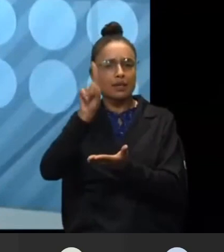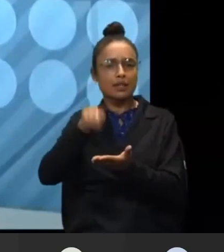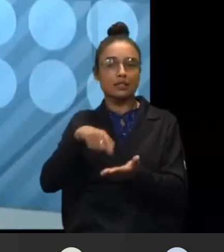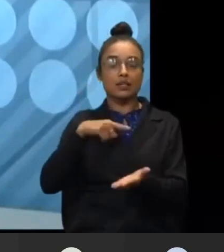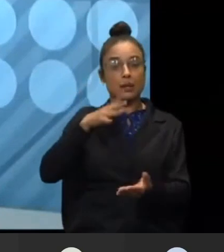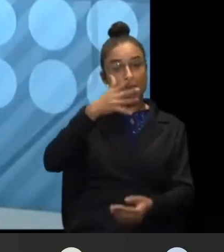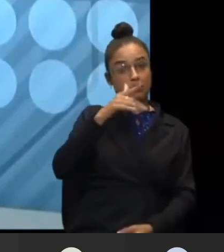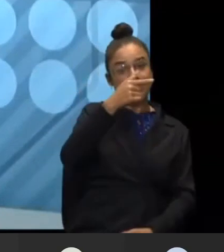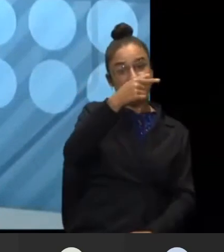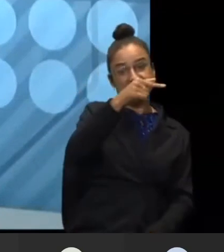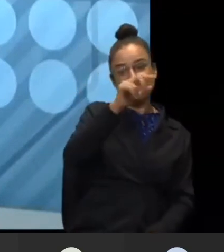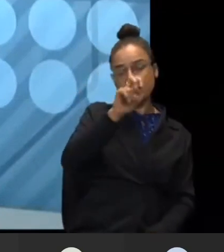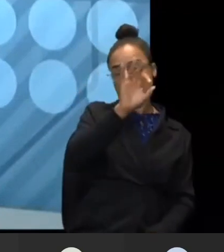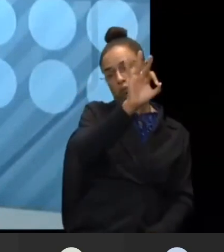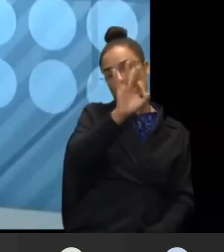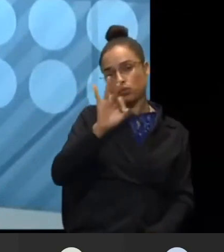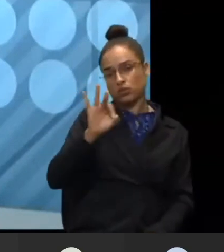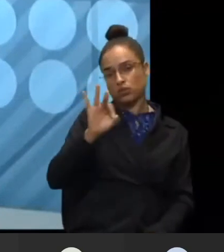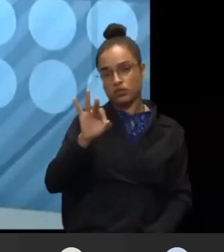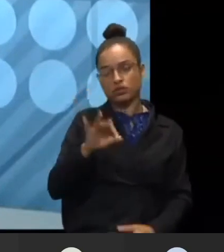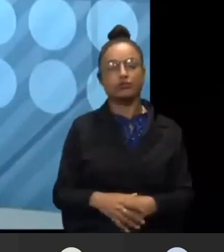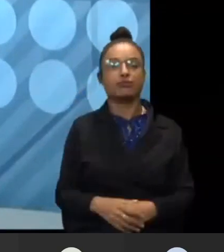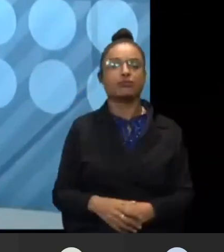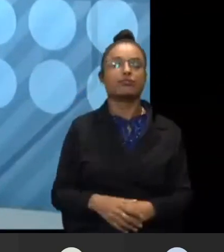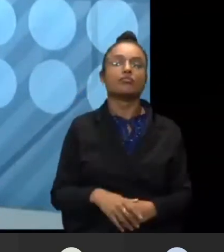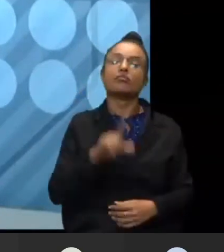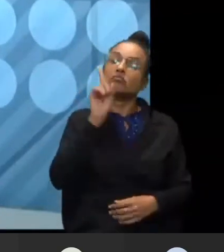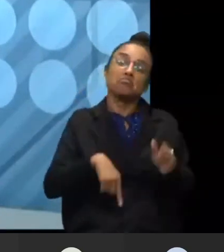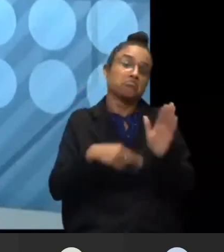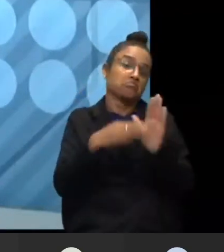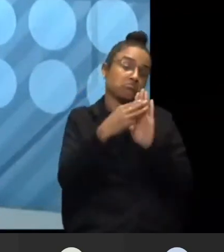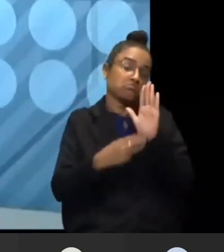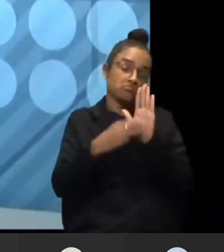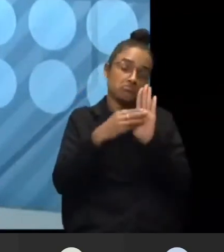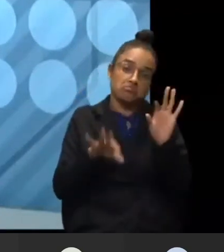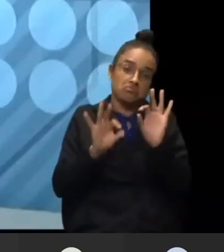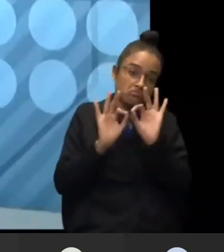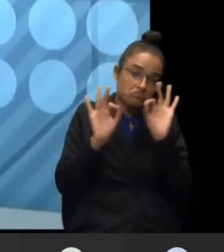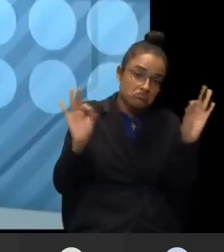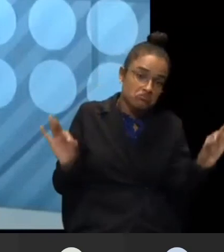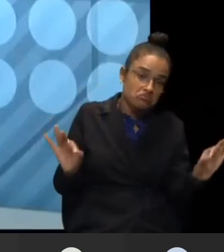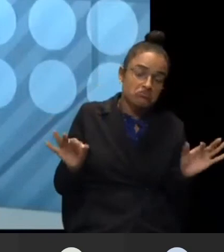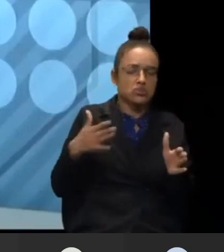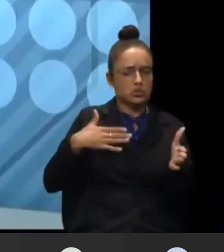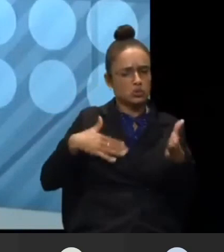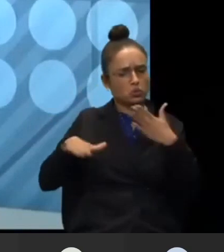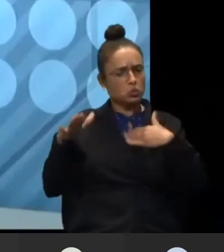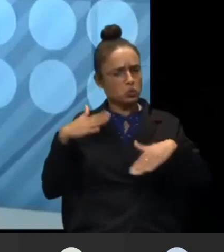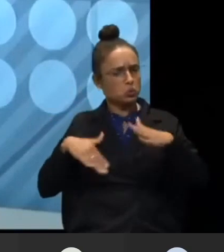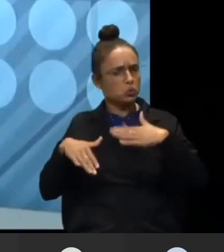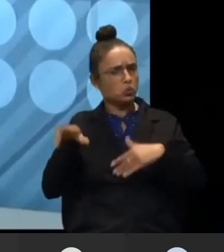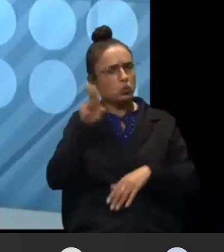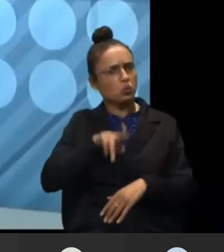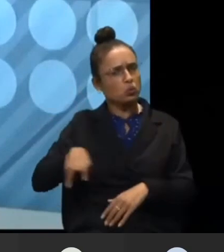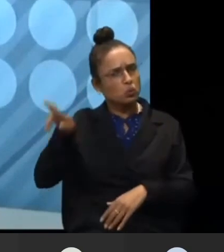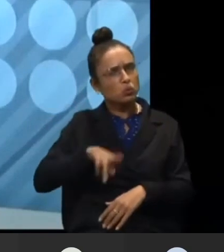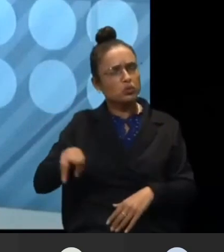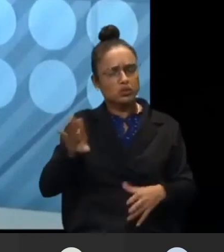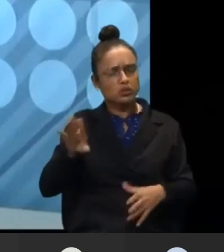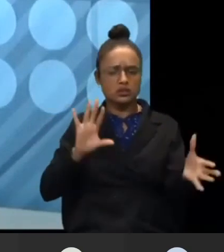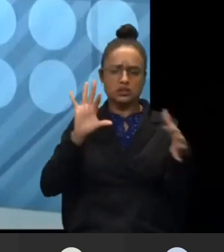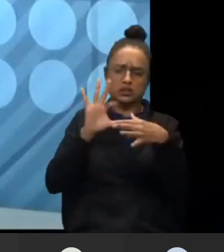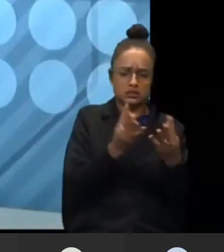a porcentagem de lipídios da margarina. Então, esse é um método simples, um método tranquilo de se trabalhar, mexe